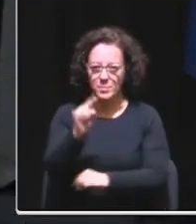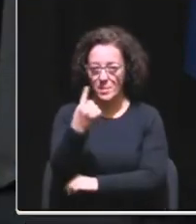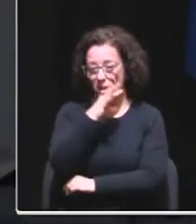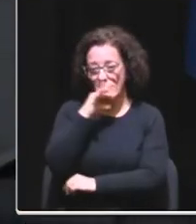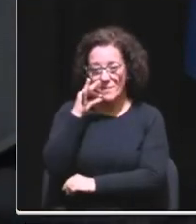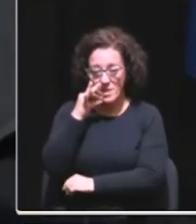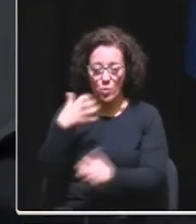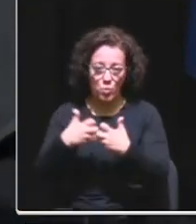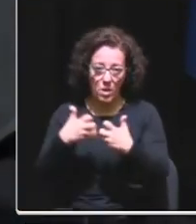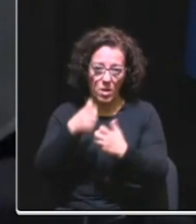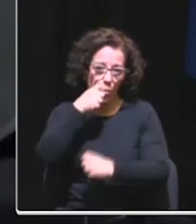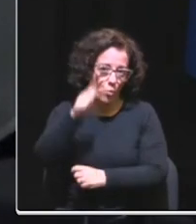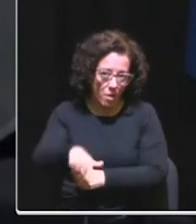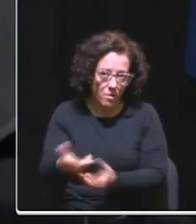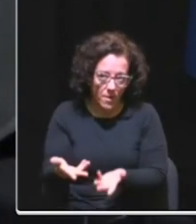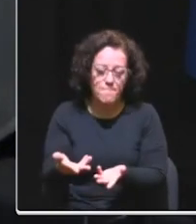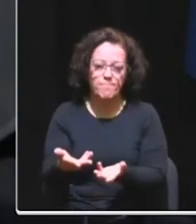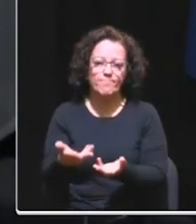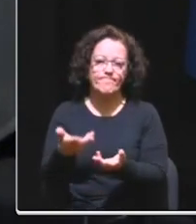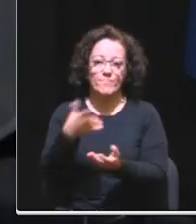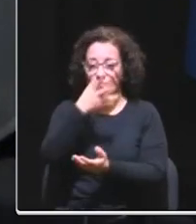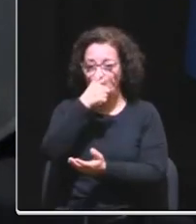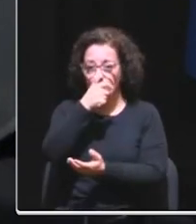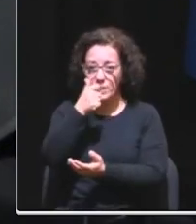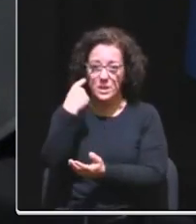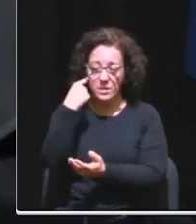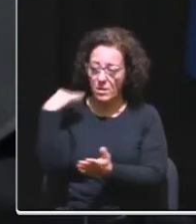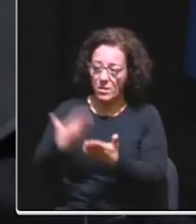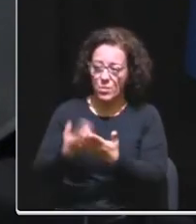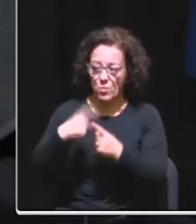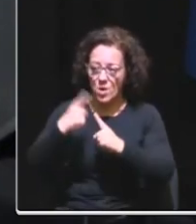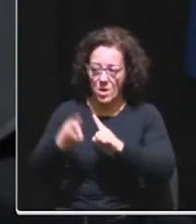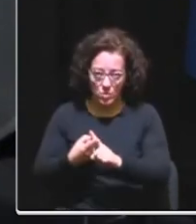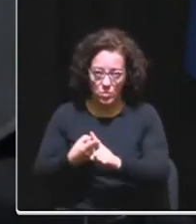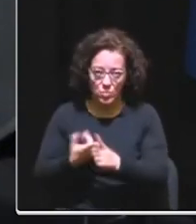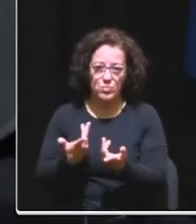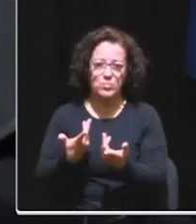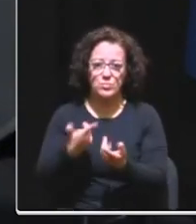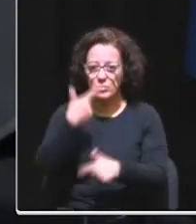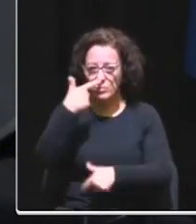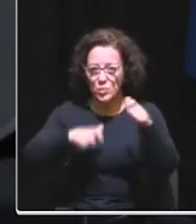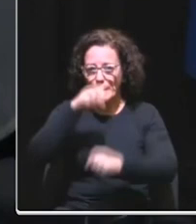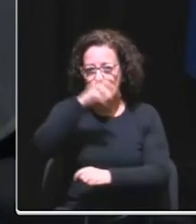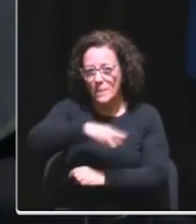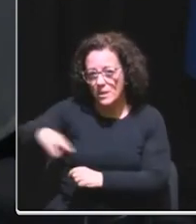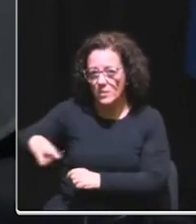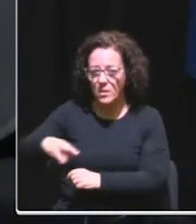Ucrânia. Infelizmente já passou um ano, uma guerra que já gerou milhões de desalojados, milhares de